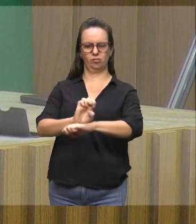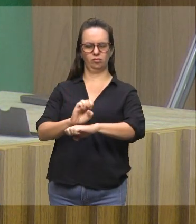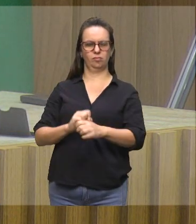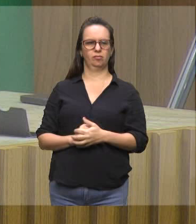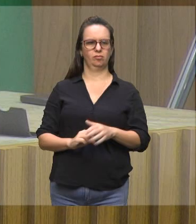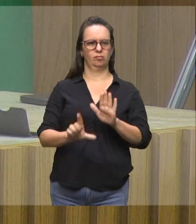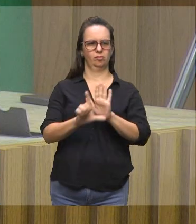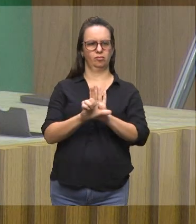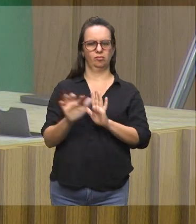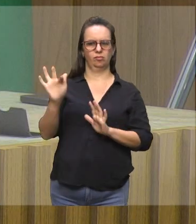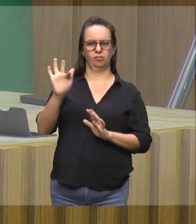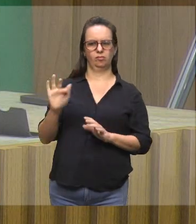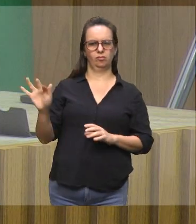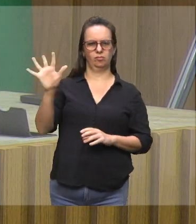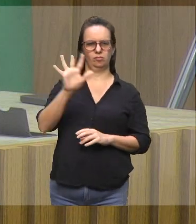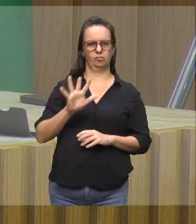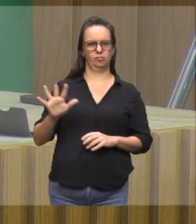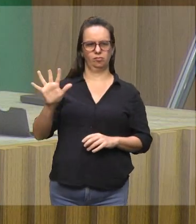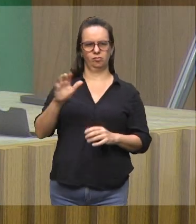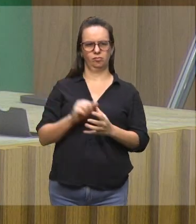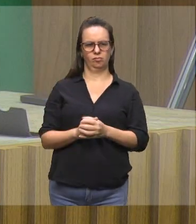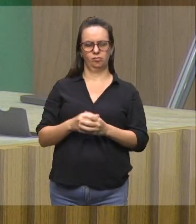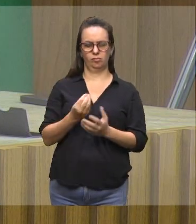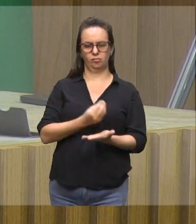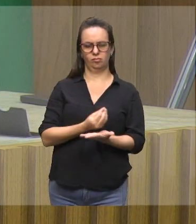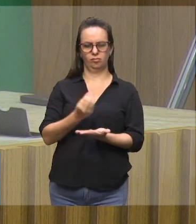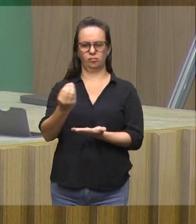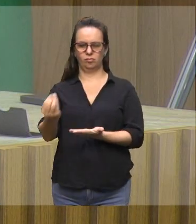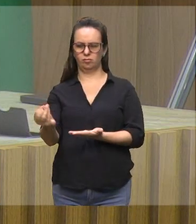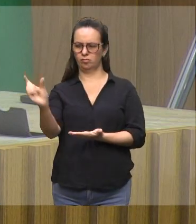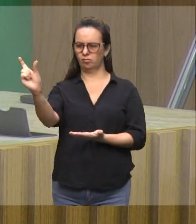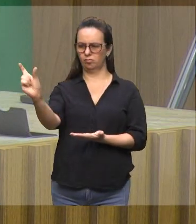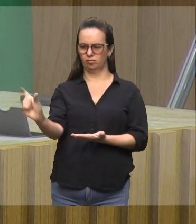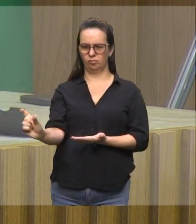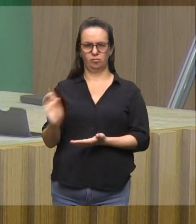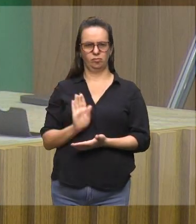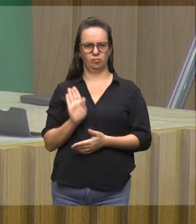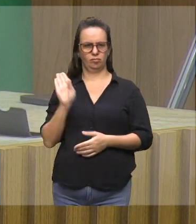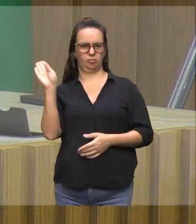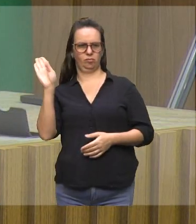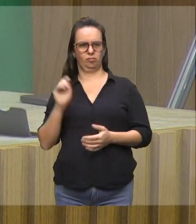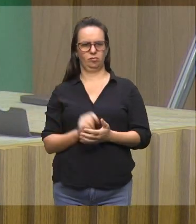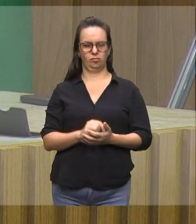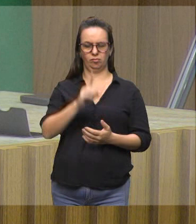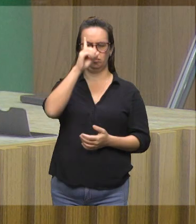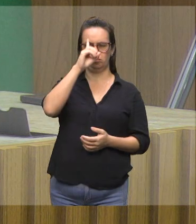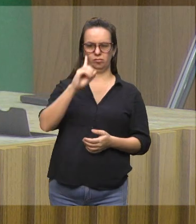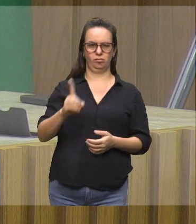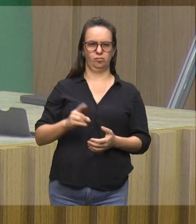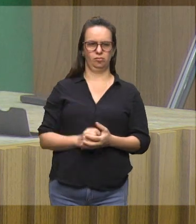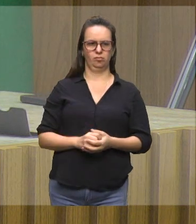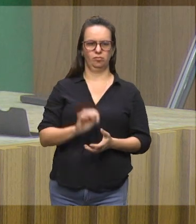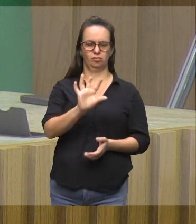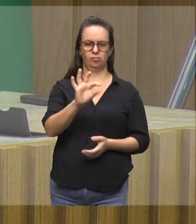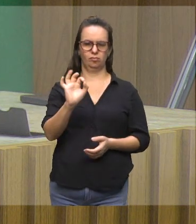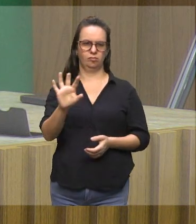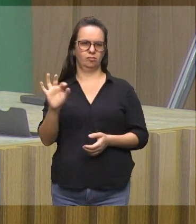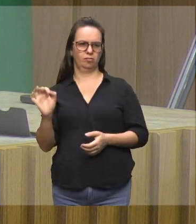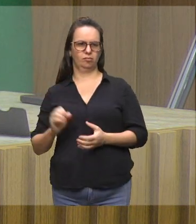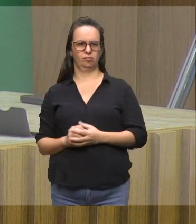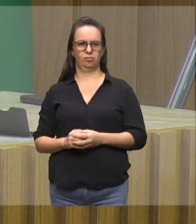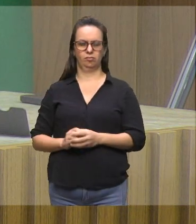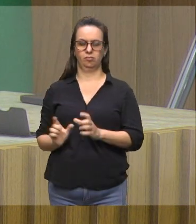não é? Que concede ao parlamentar a possibilidade de destinar, de escolher as áreas de